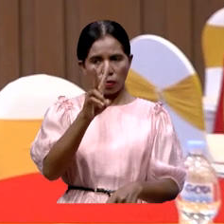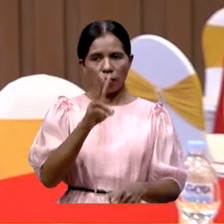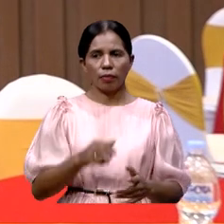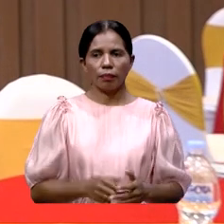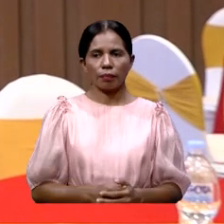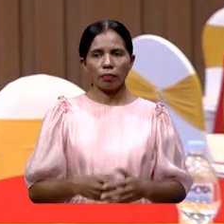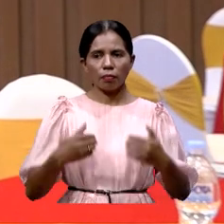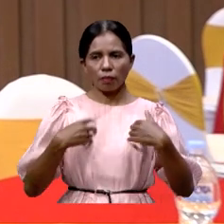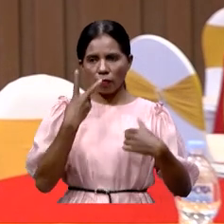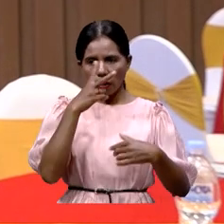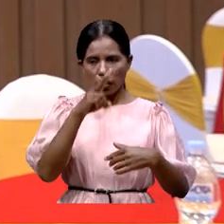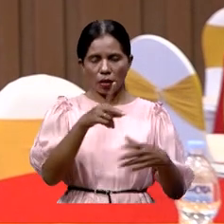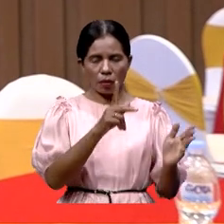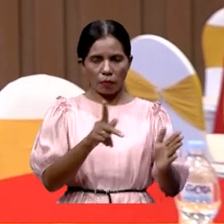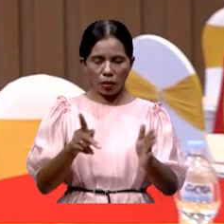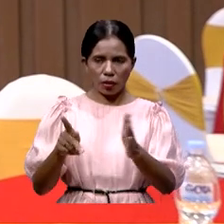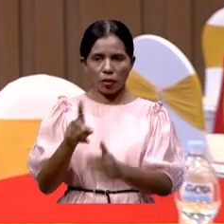e a revisão do plano estratégico